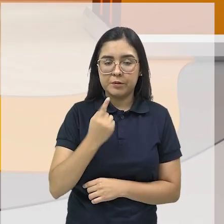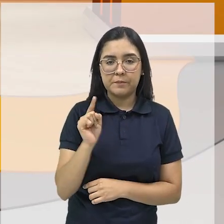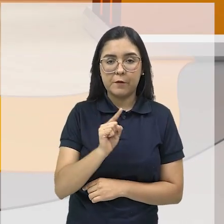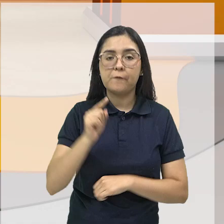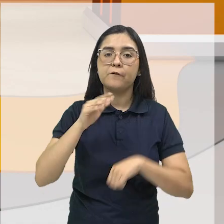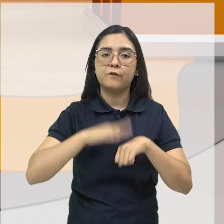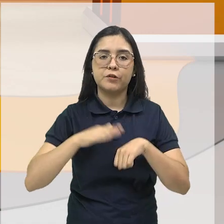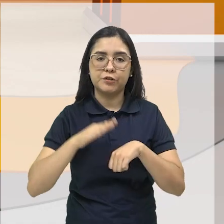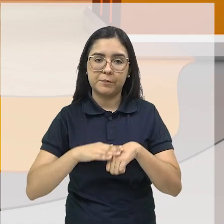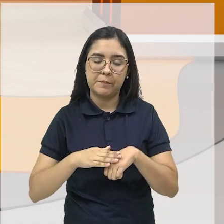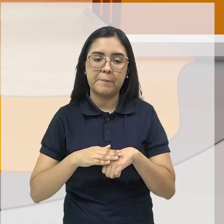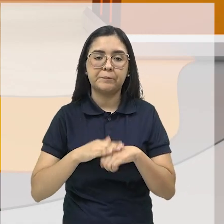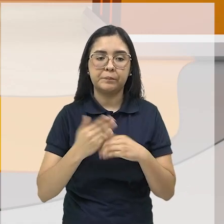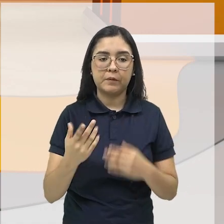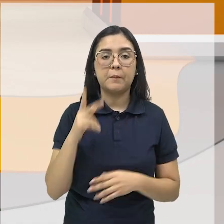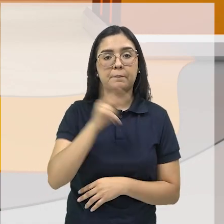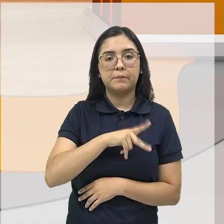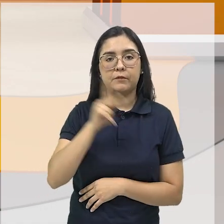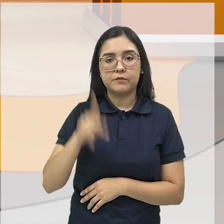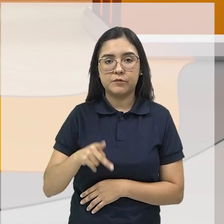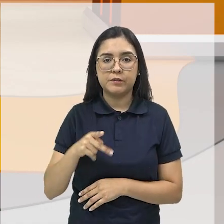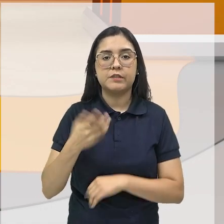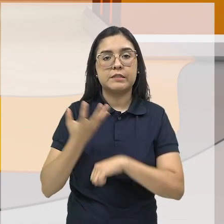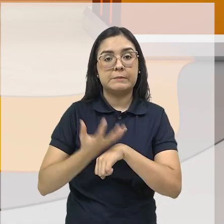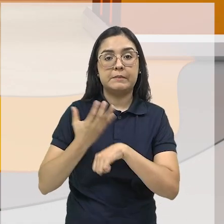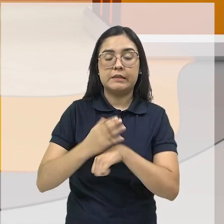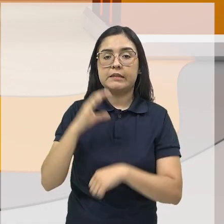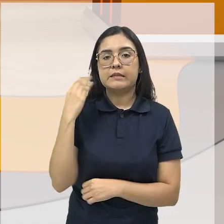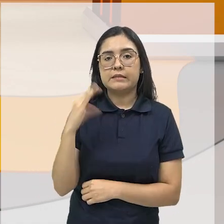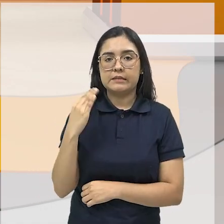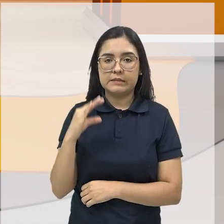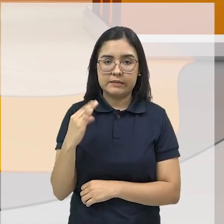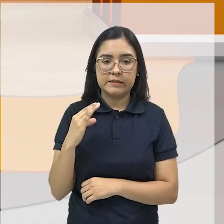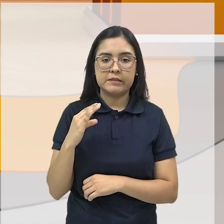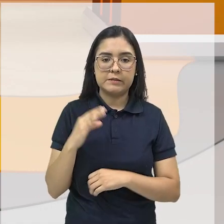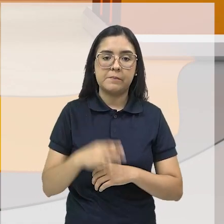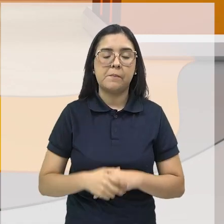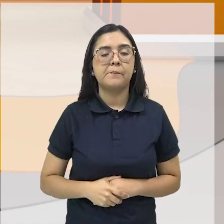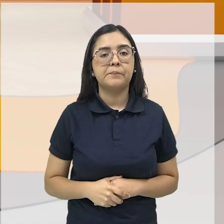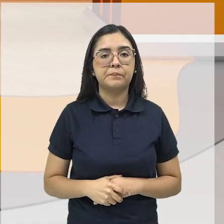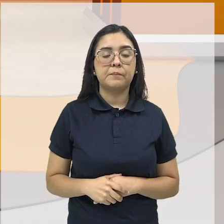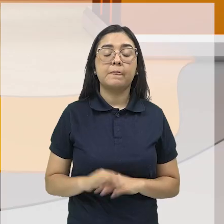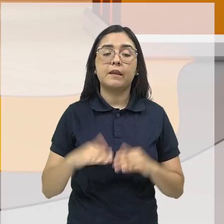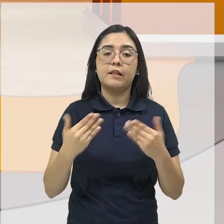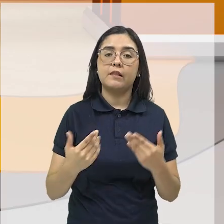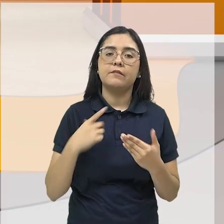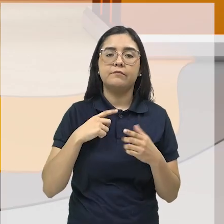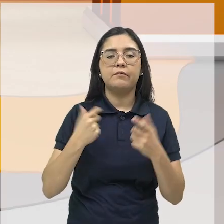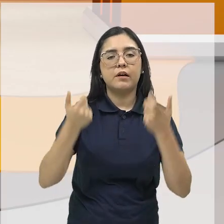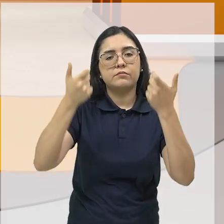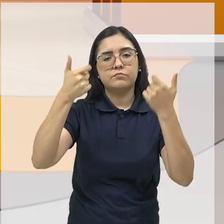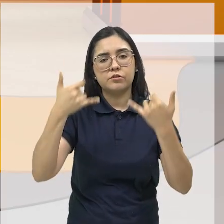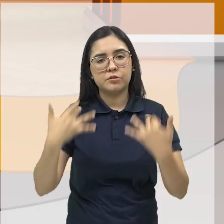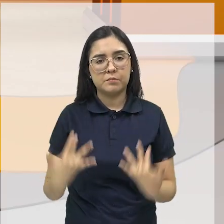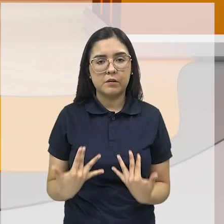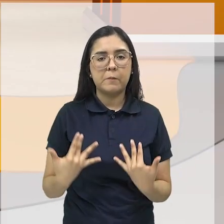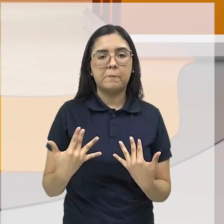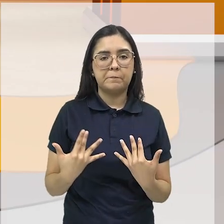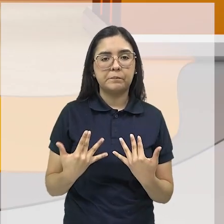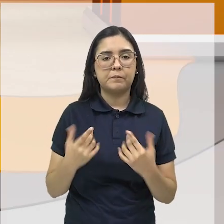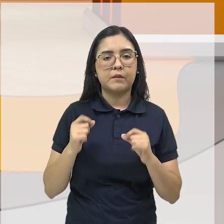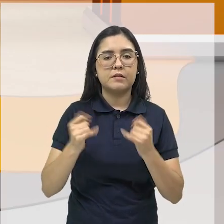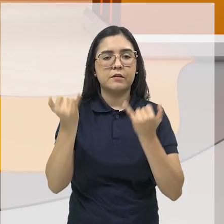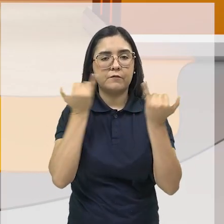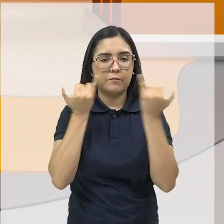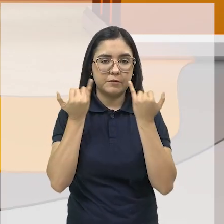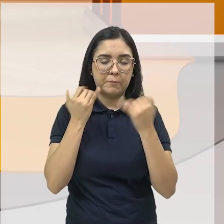Vou chamar a minha cara colega, professora de ciências, professora Manuela Cerejo, que será responsável por levar aí essa